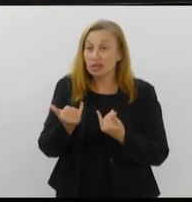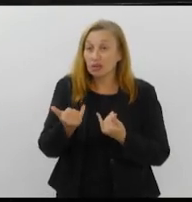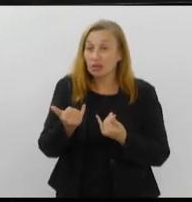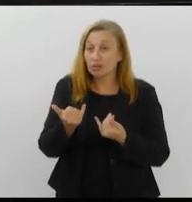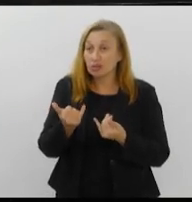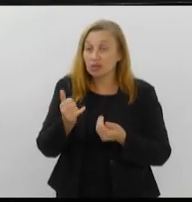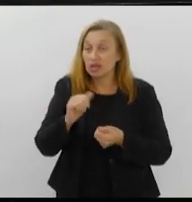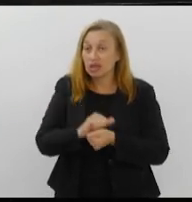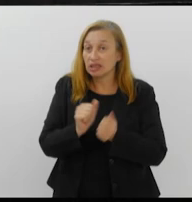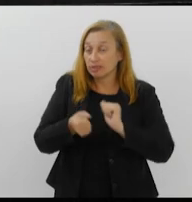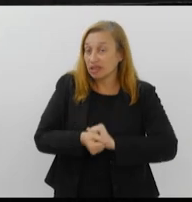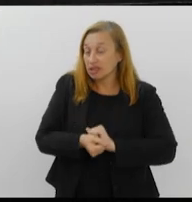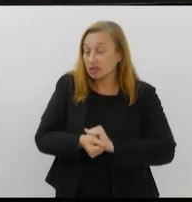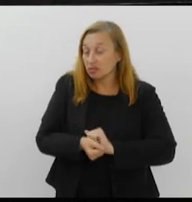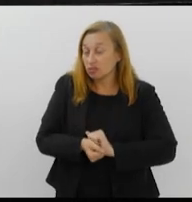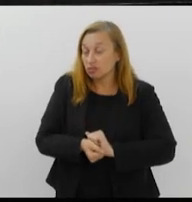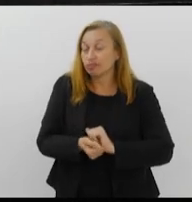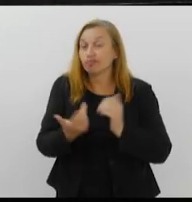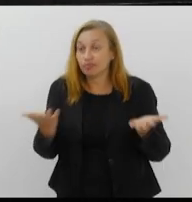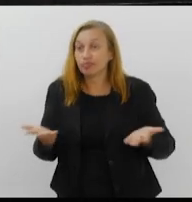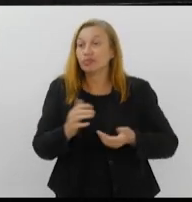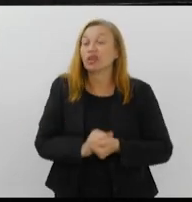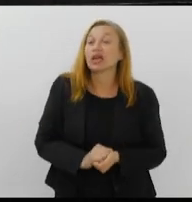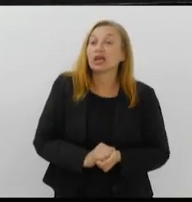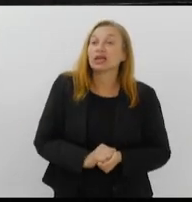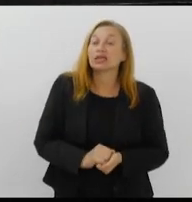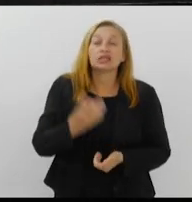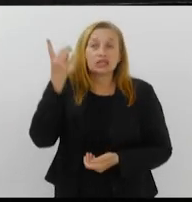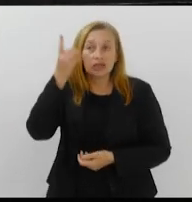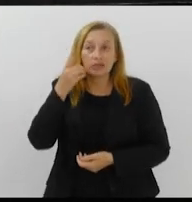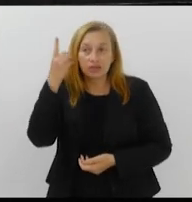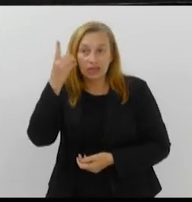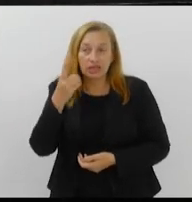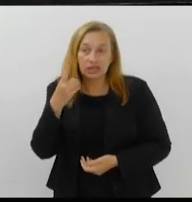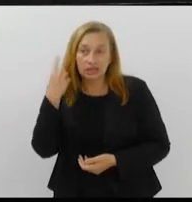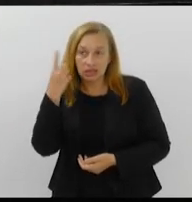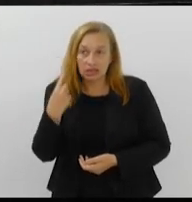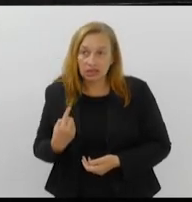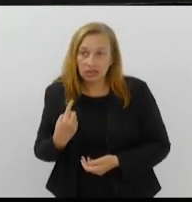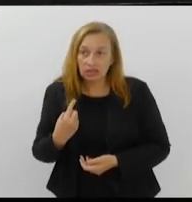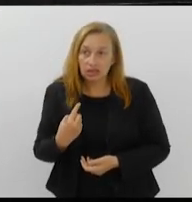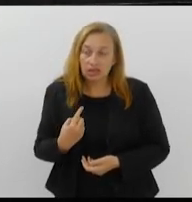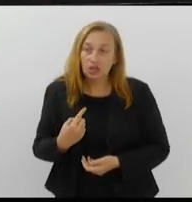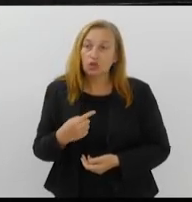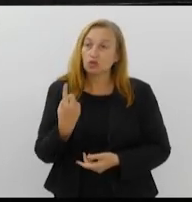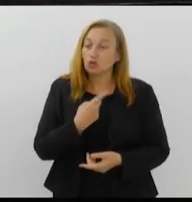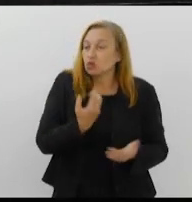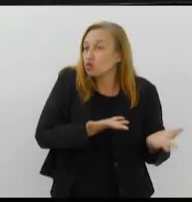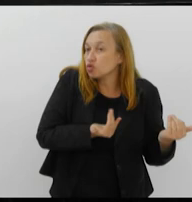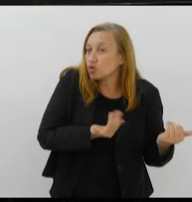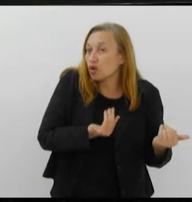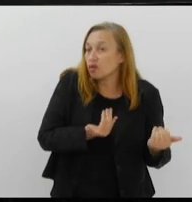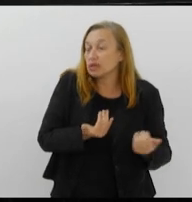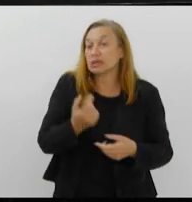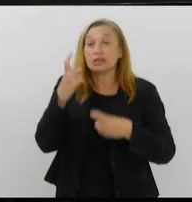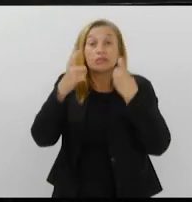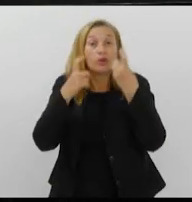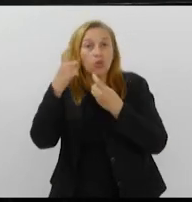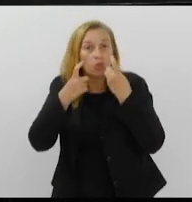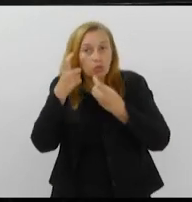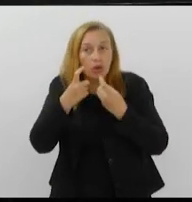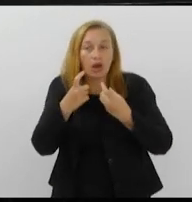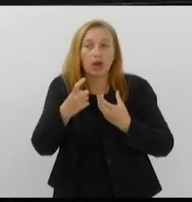tenra idade, deputada Dani Monteiro, nossos jovens se preocuparem em aferir,